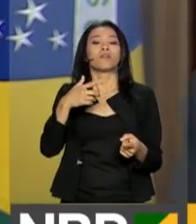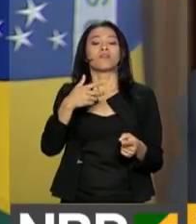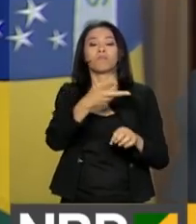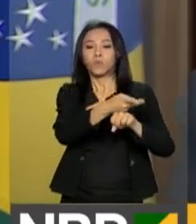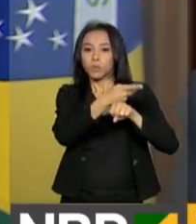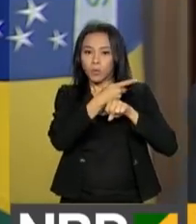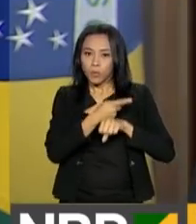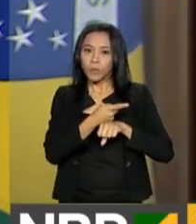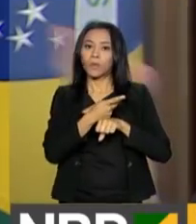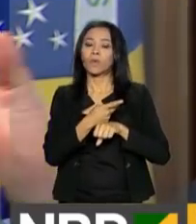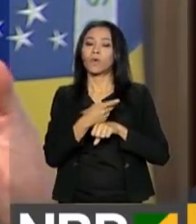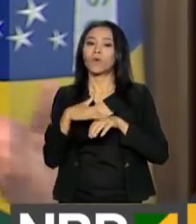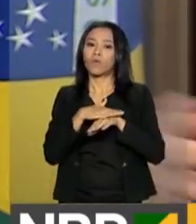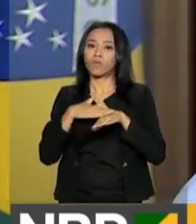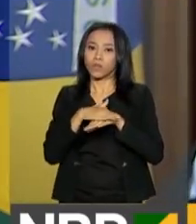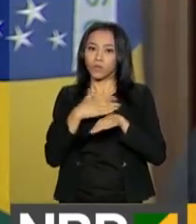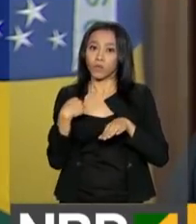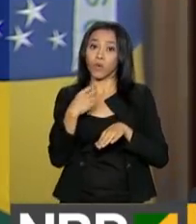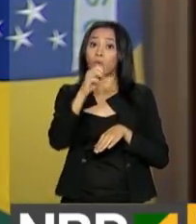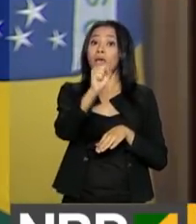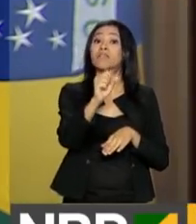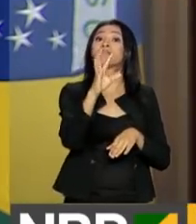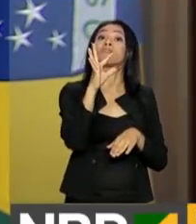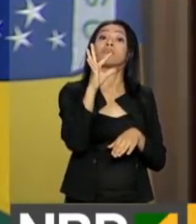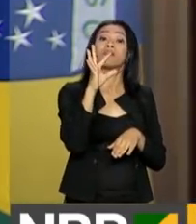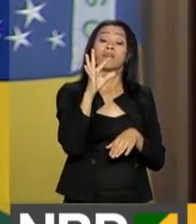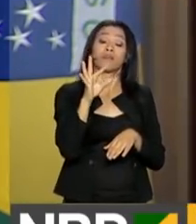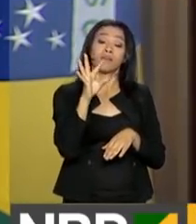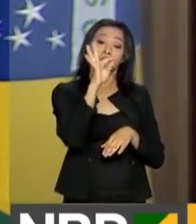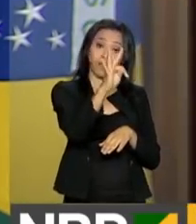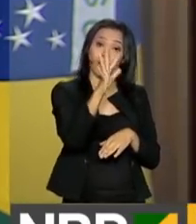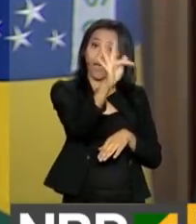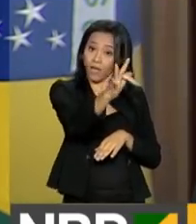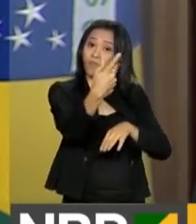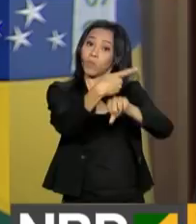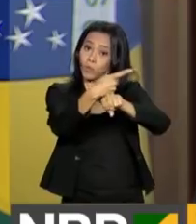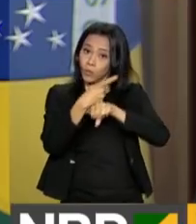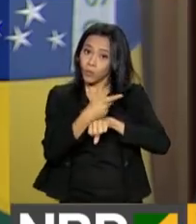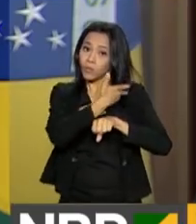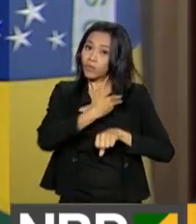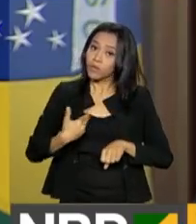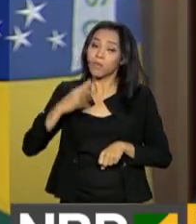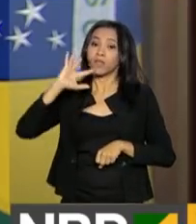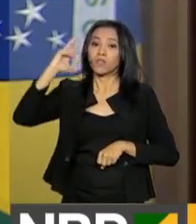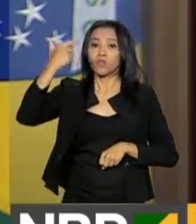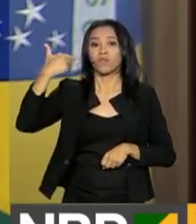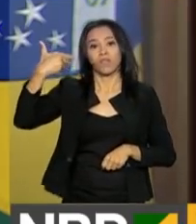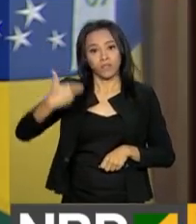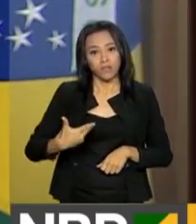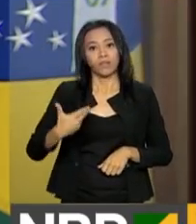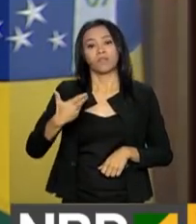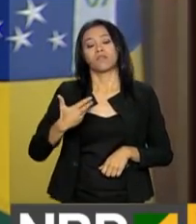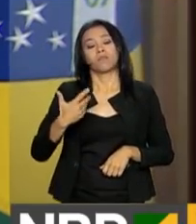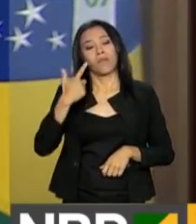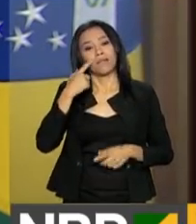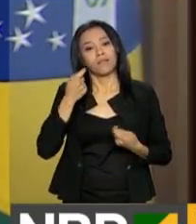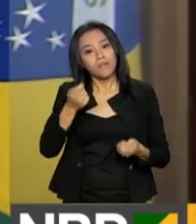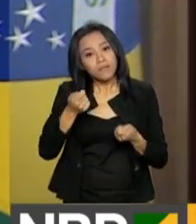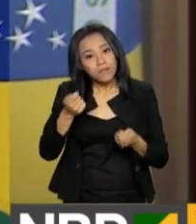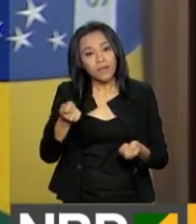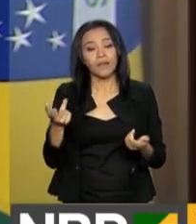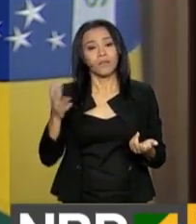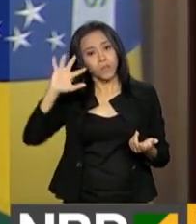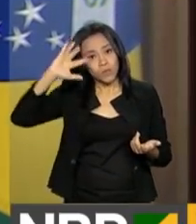já tinha muitas vezes que está a falar também com vários setores do governo com vistas a tentar a